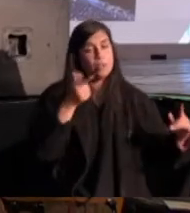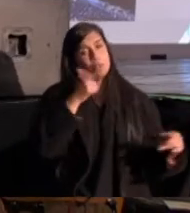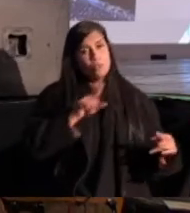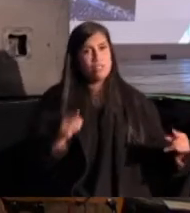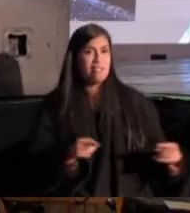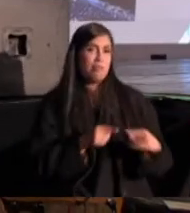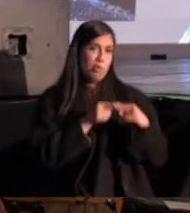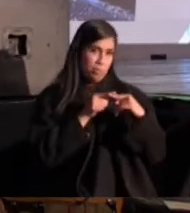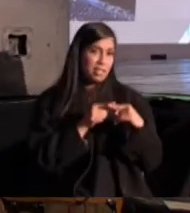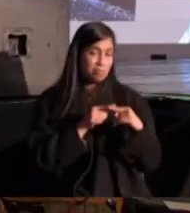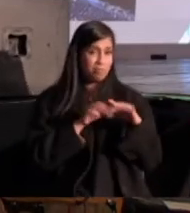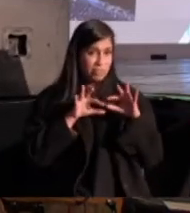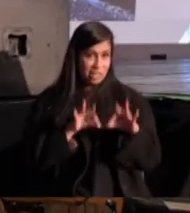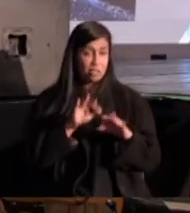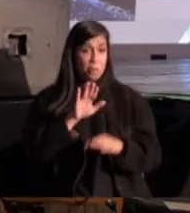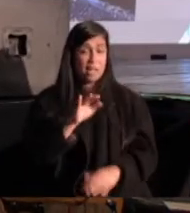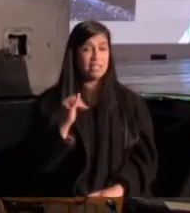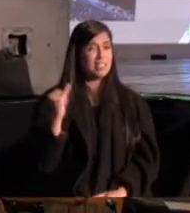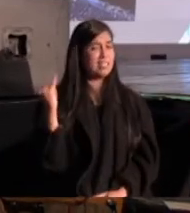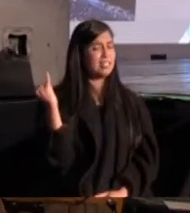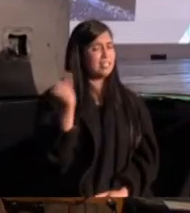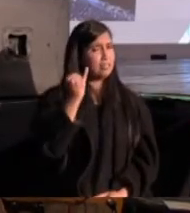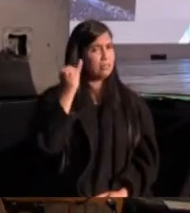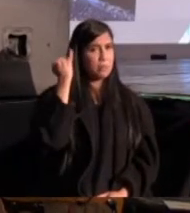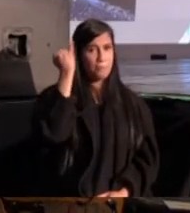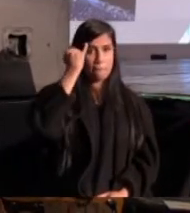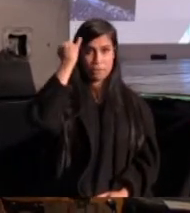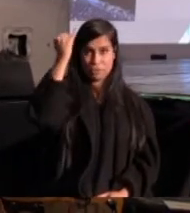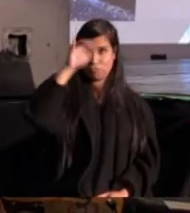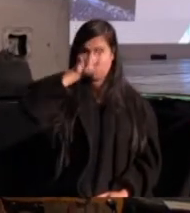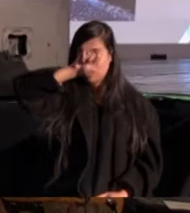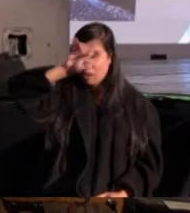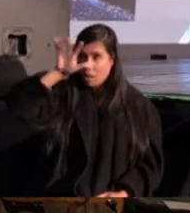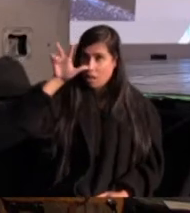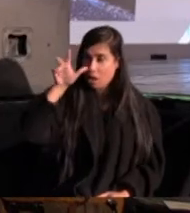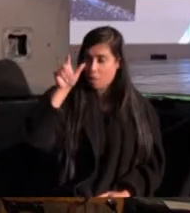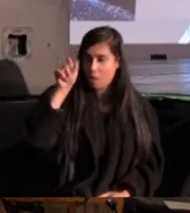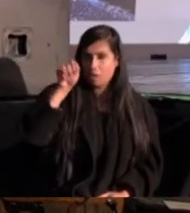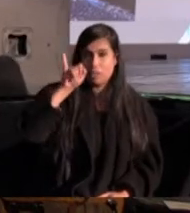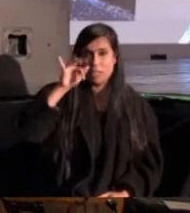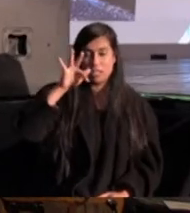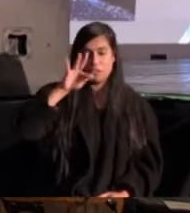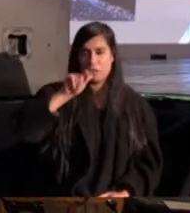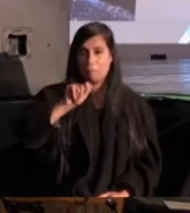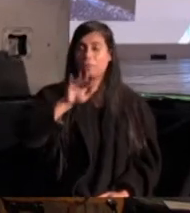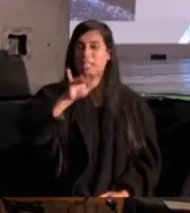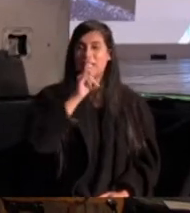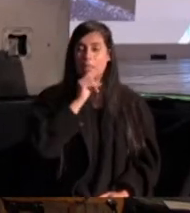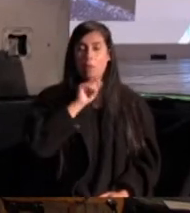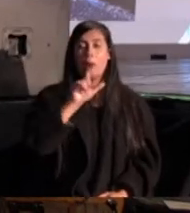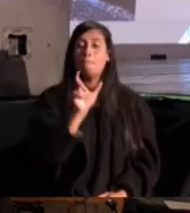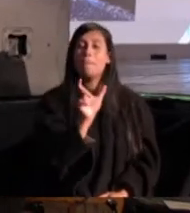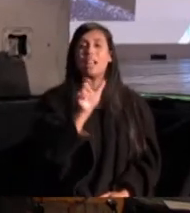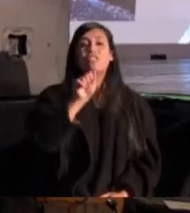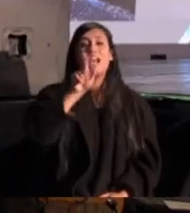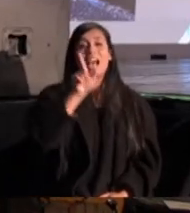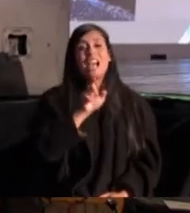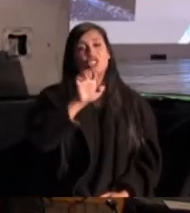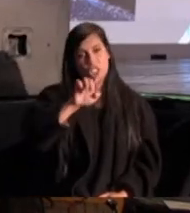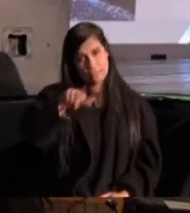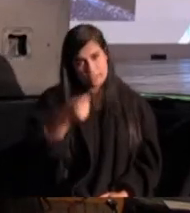questão importante na tradição, na filosofia iorubá? A palavra axé, a gente pode fazer uma tradução